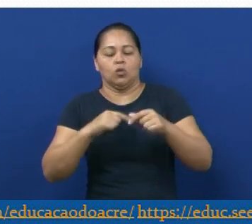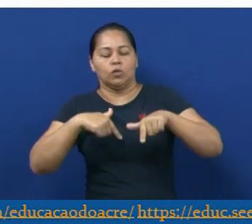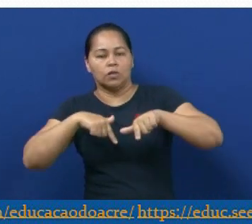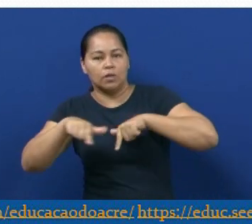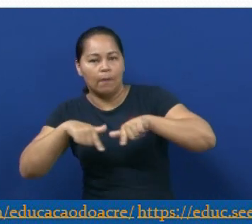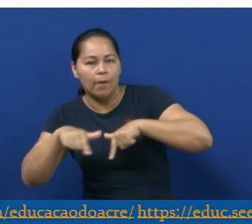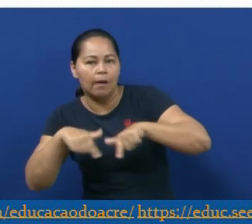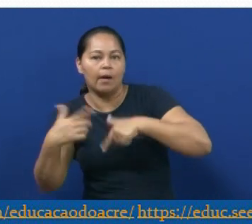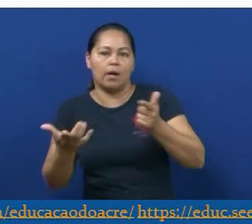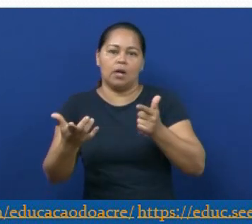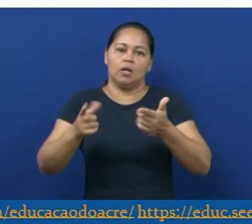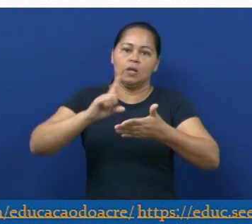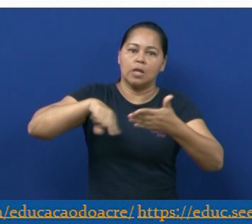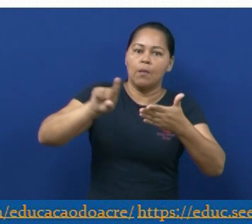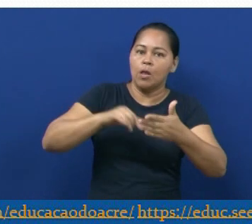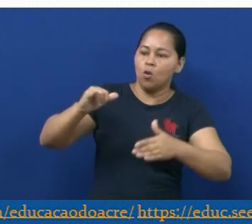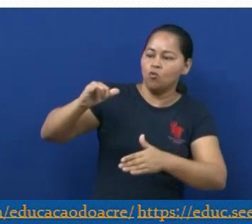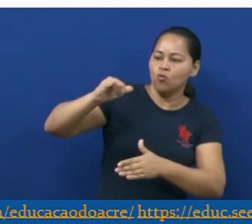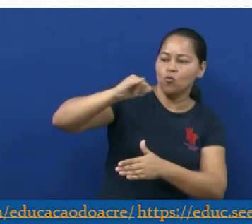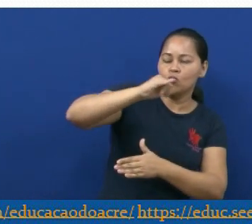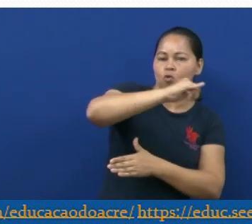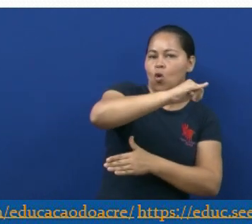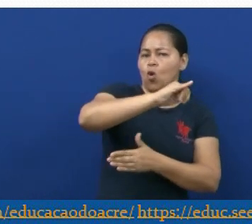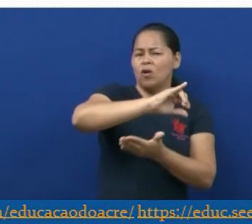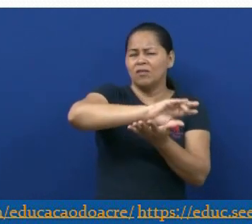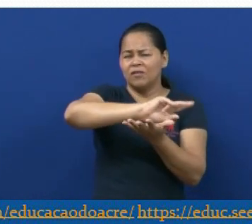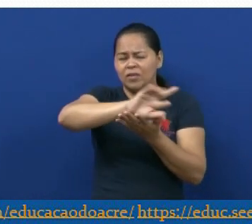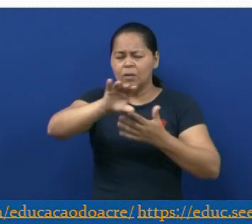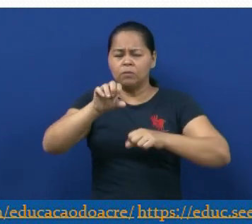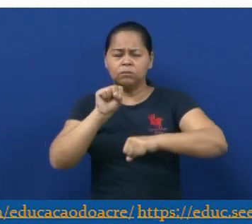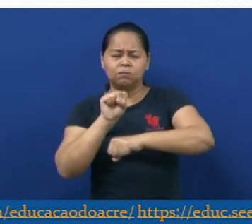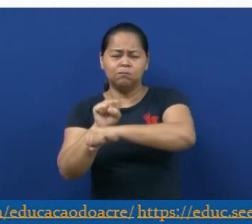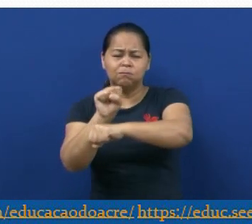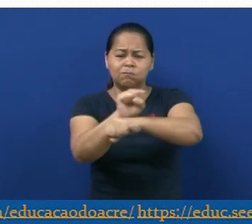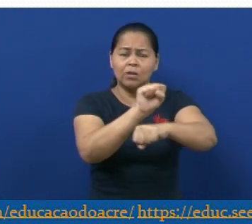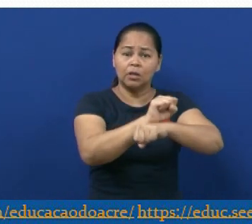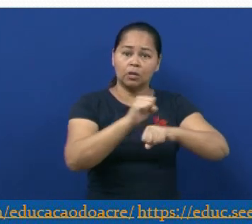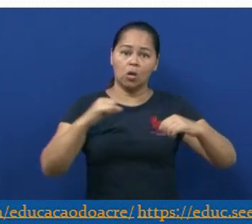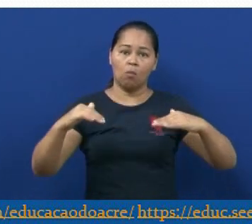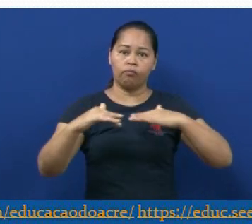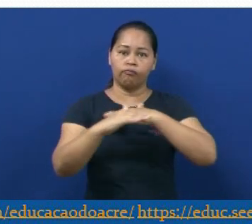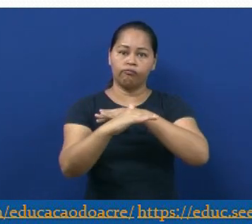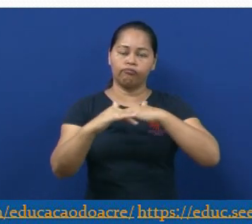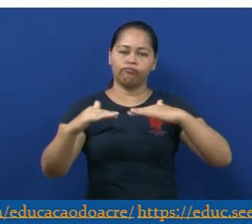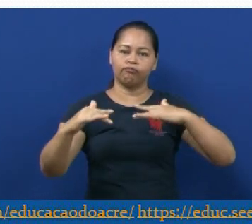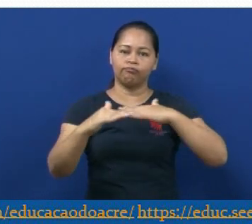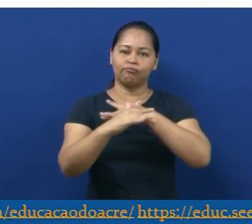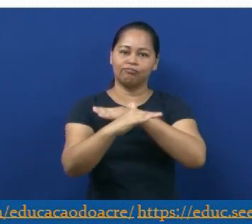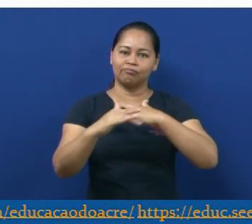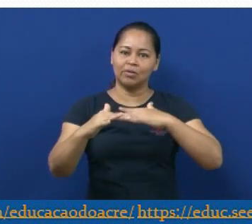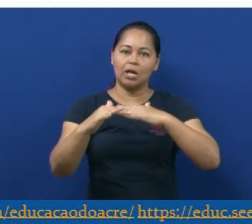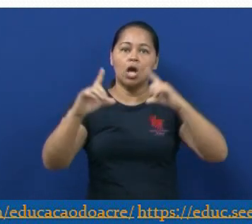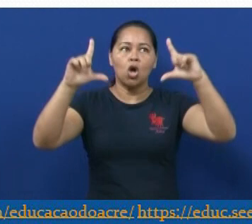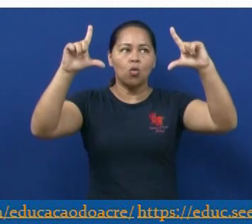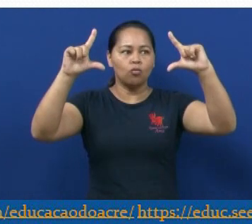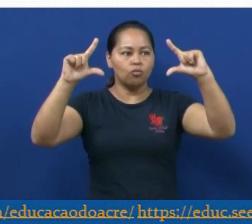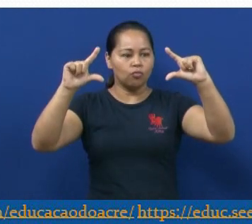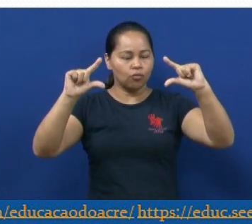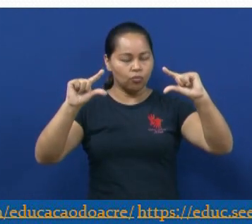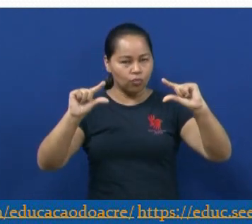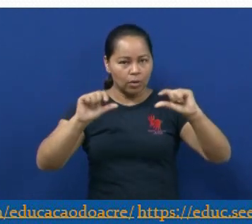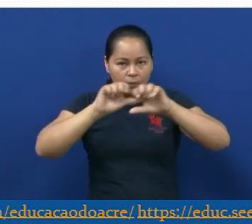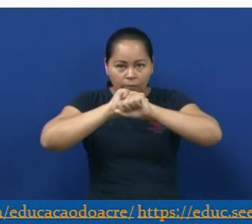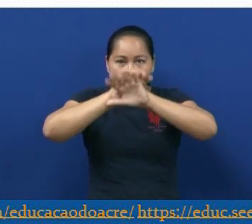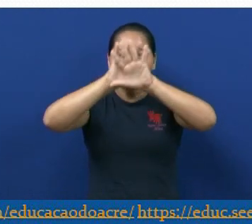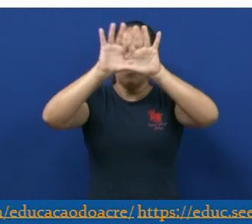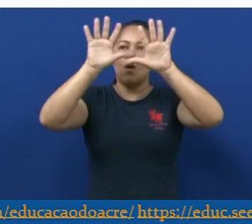o cancelamento de voos e o menor movimento de carros nas ruas, provocaram a diminuição da poluição atmosférica,